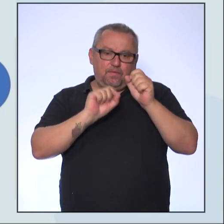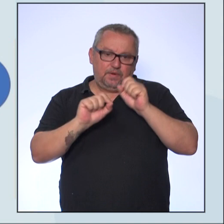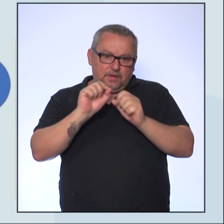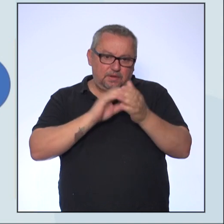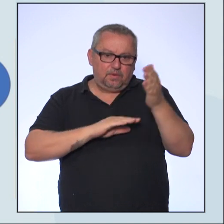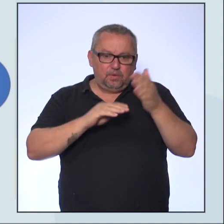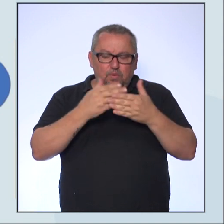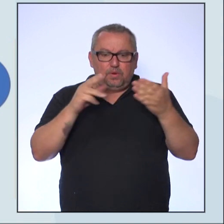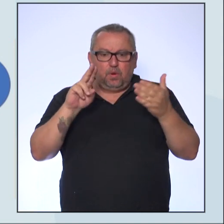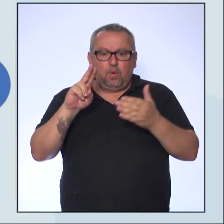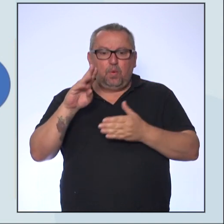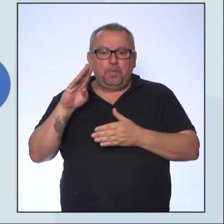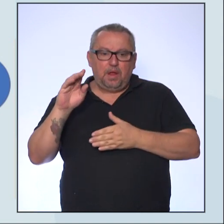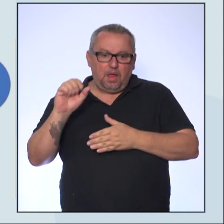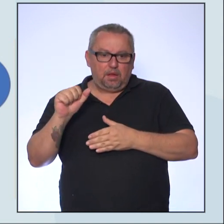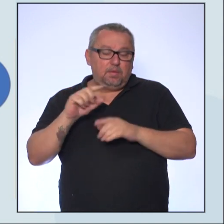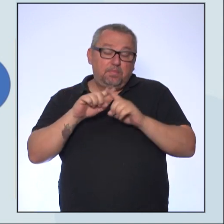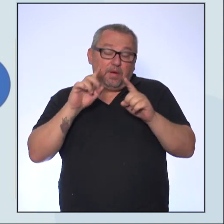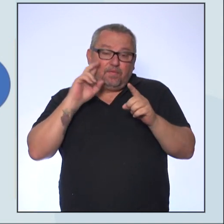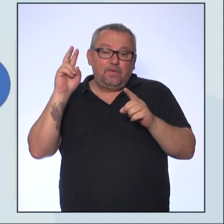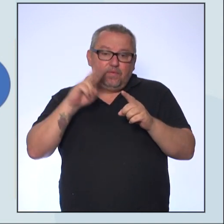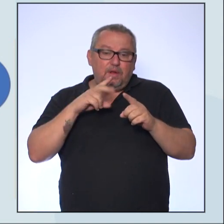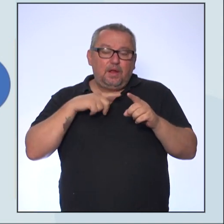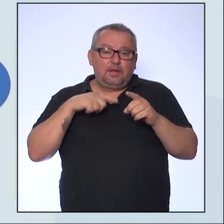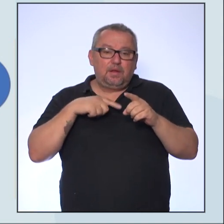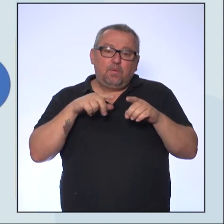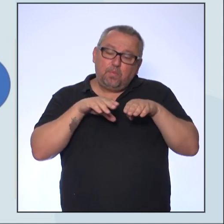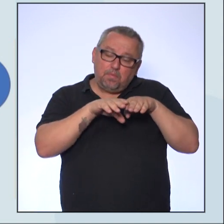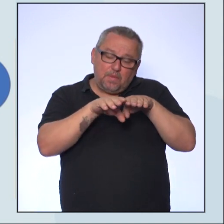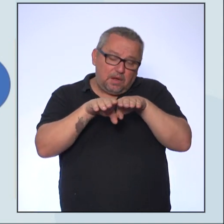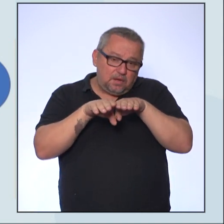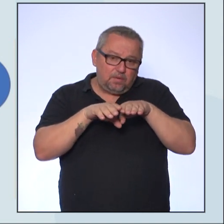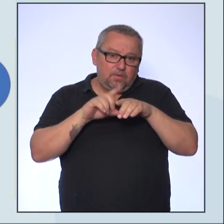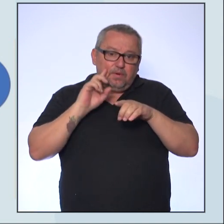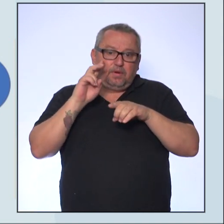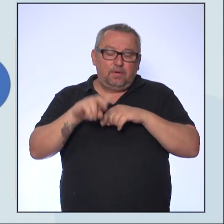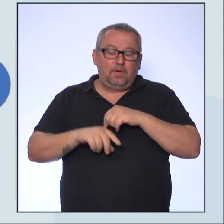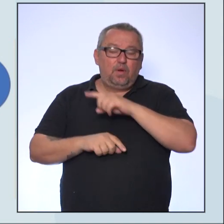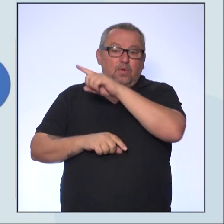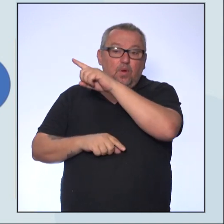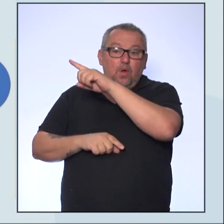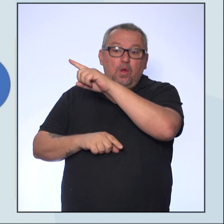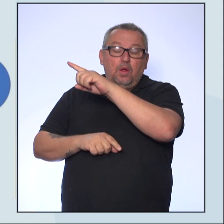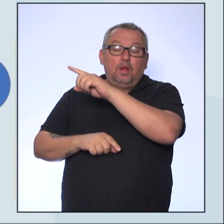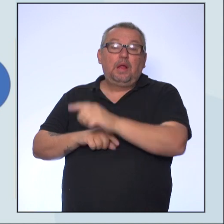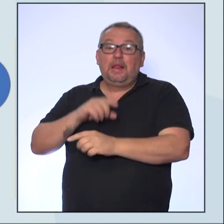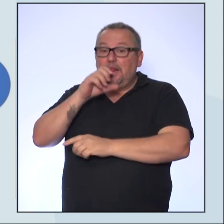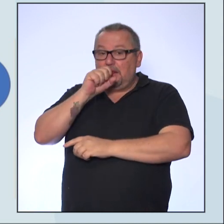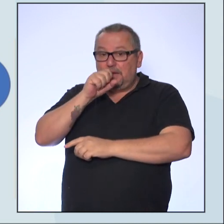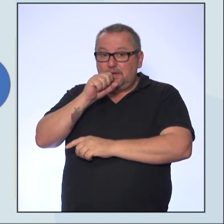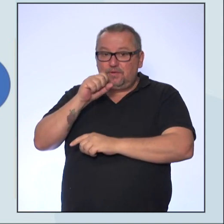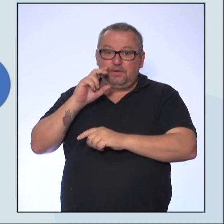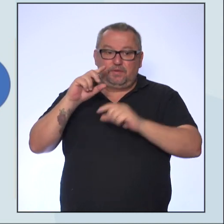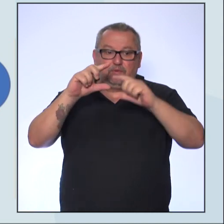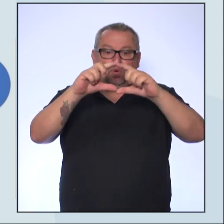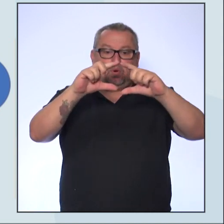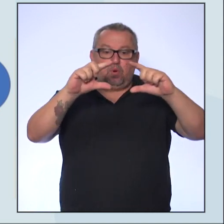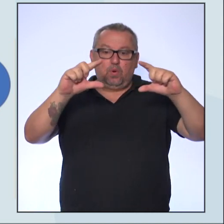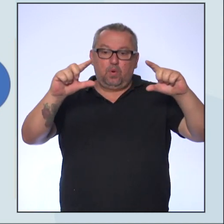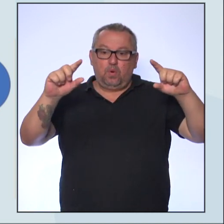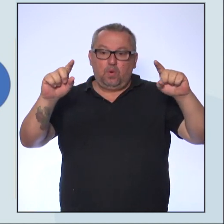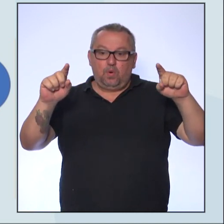todas as UBSs ou coisas do tipo. Mas é um padrão mais ou menos. Aquele de laranja ele tem os cantos arredondados,